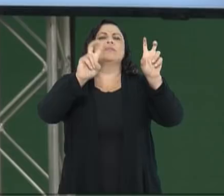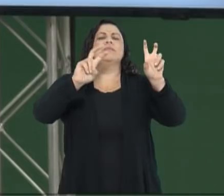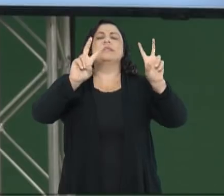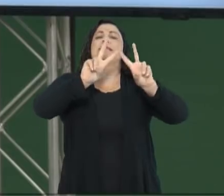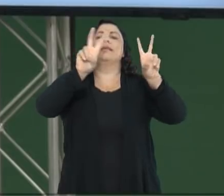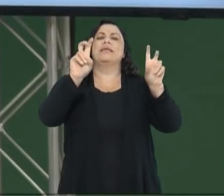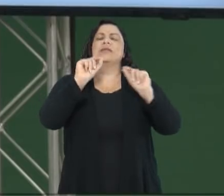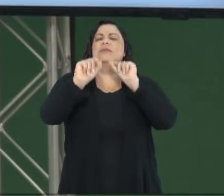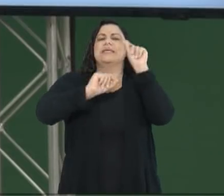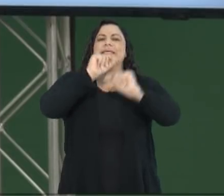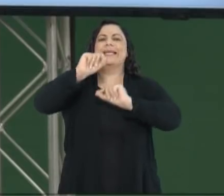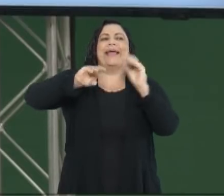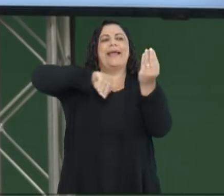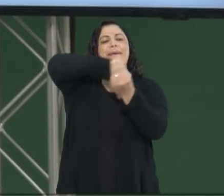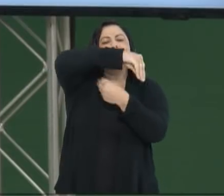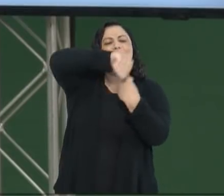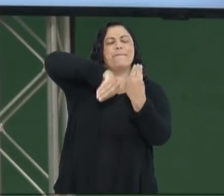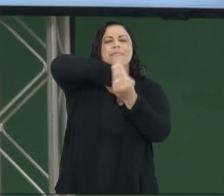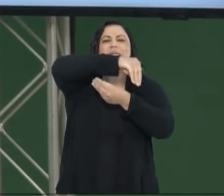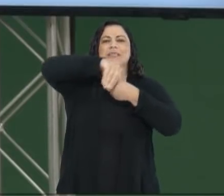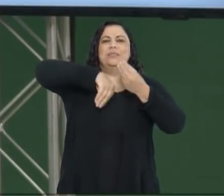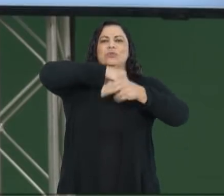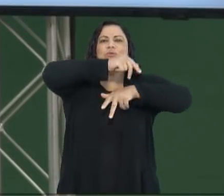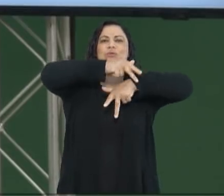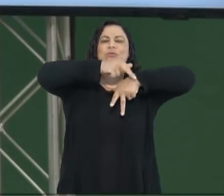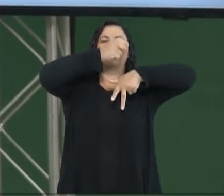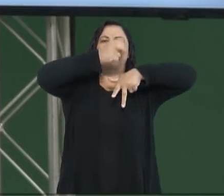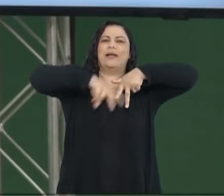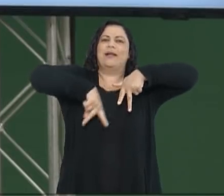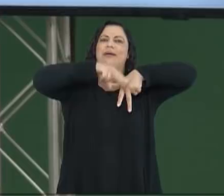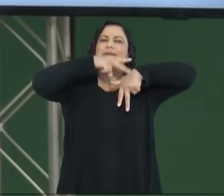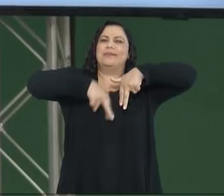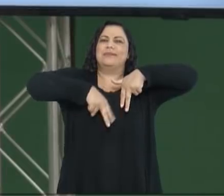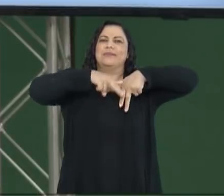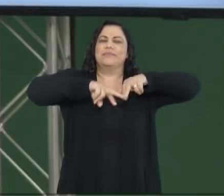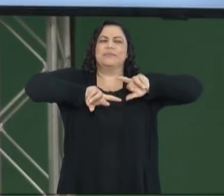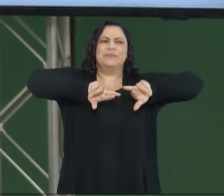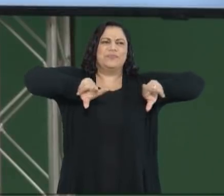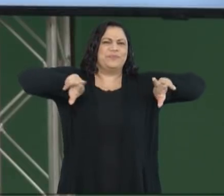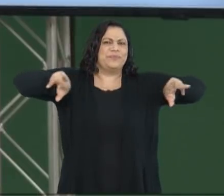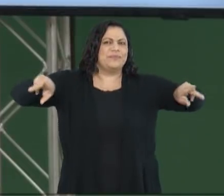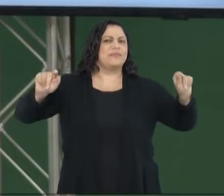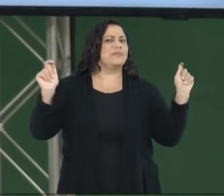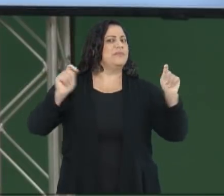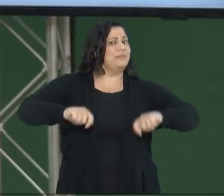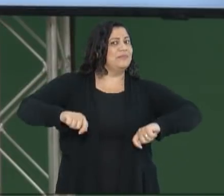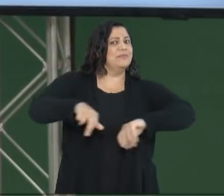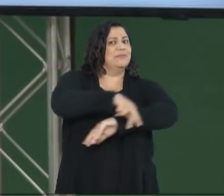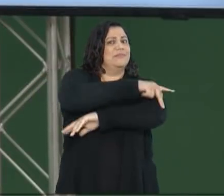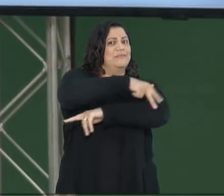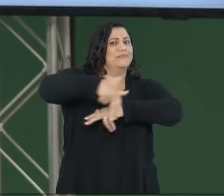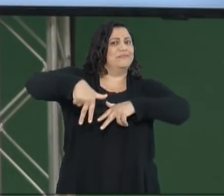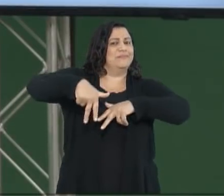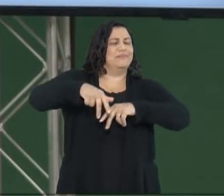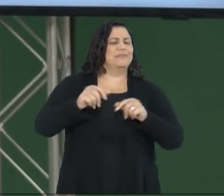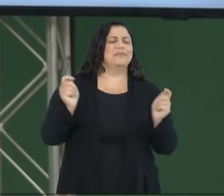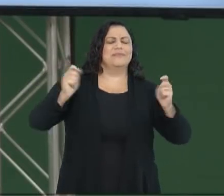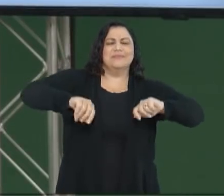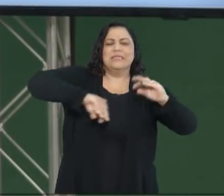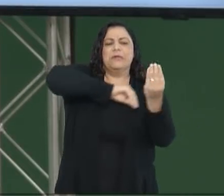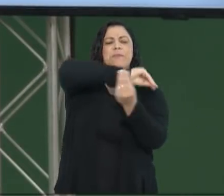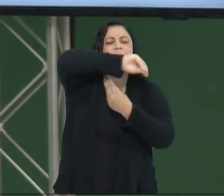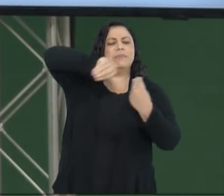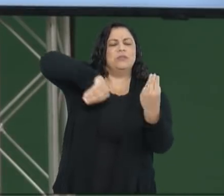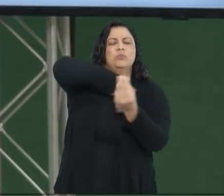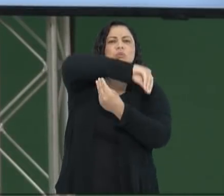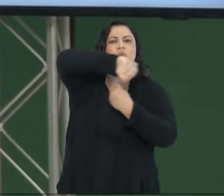a mistura de etnias. Se eu tenho um processo longo dessa mistura de etnias, dessa miscigenação,